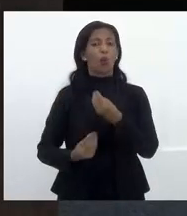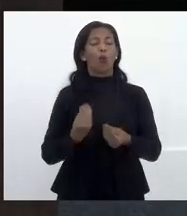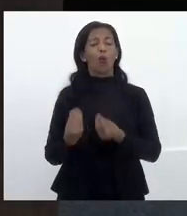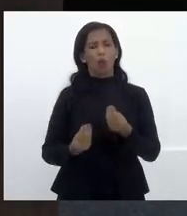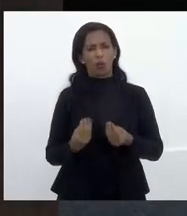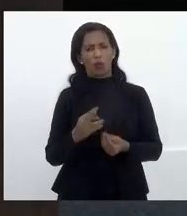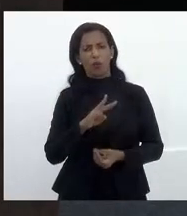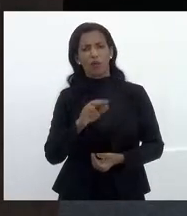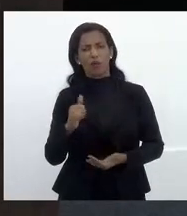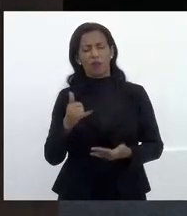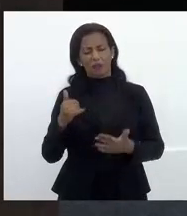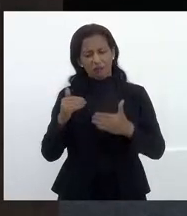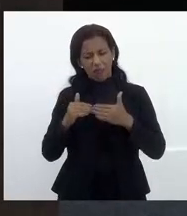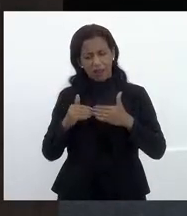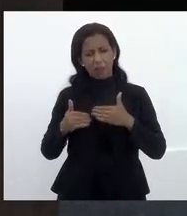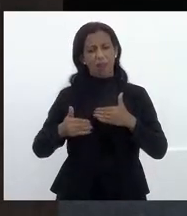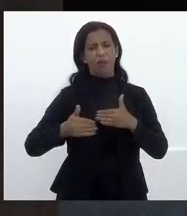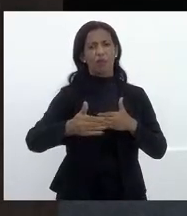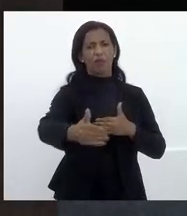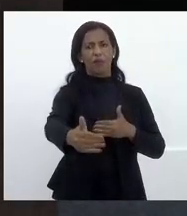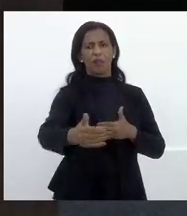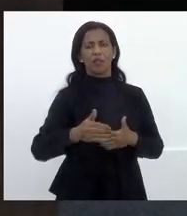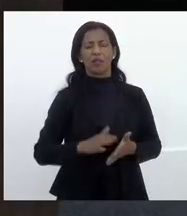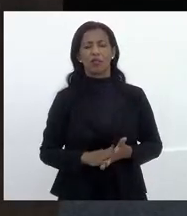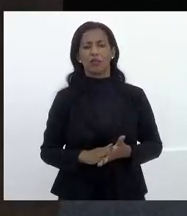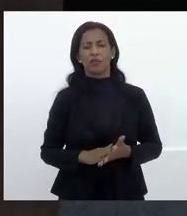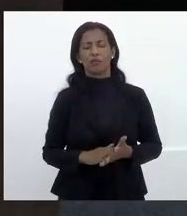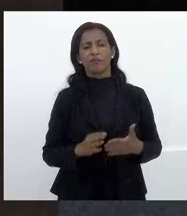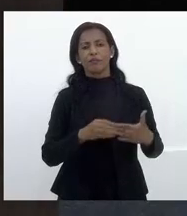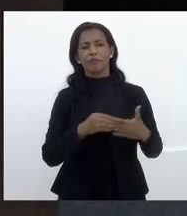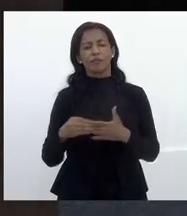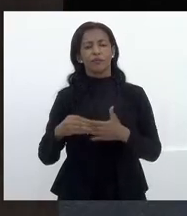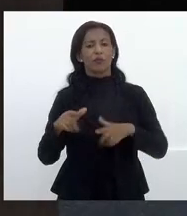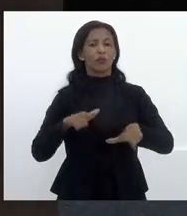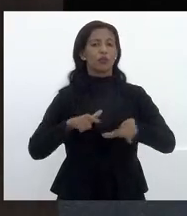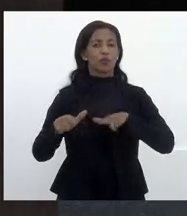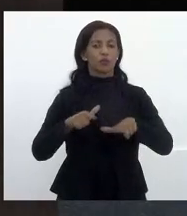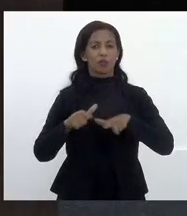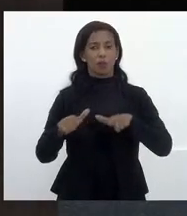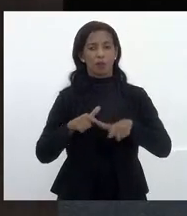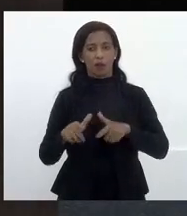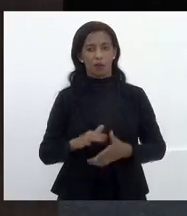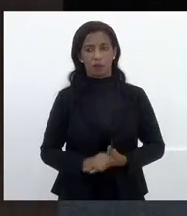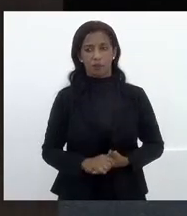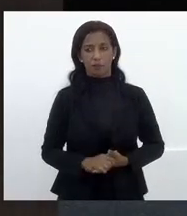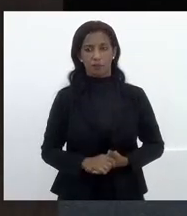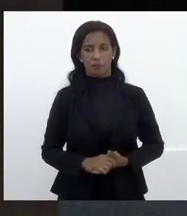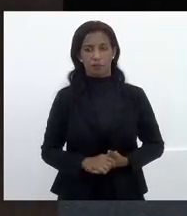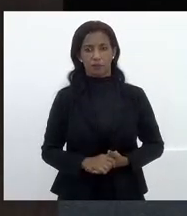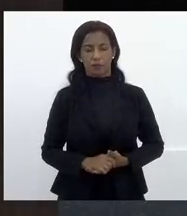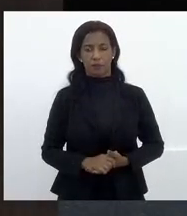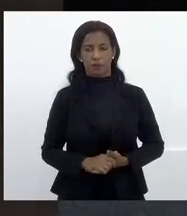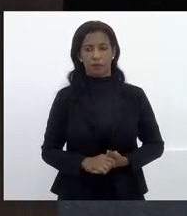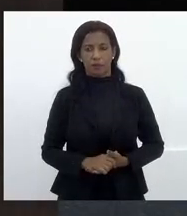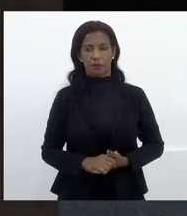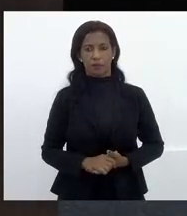como é que vai ficar daqui para frente é a condução dos trabalhos é de